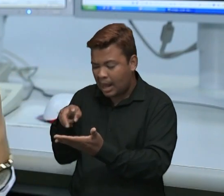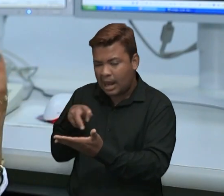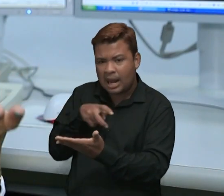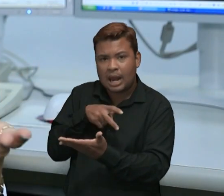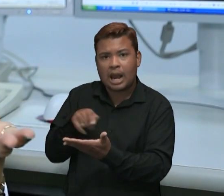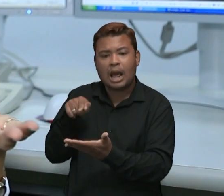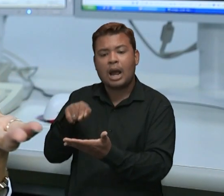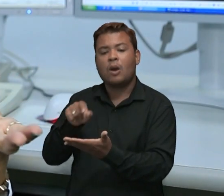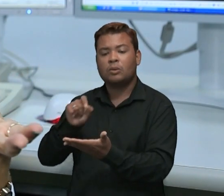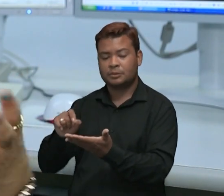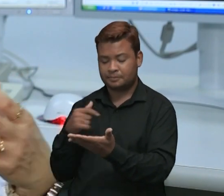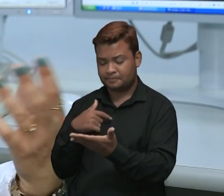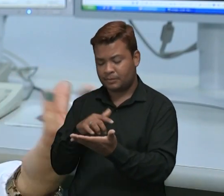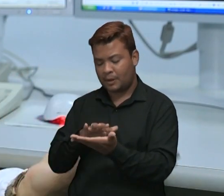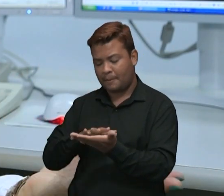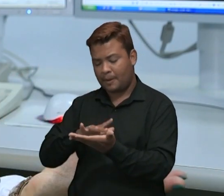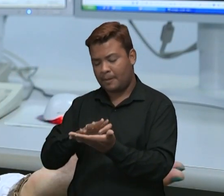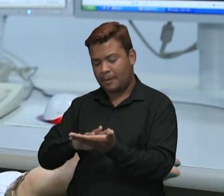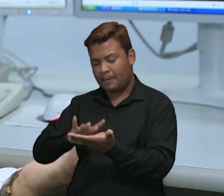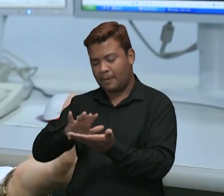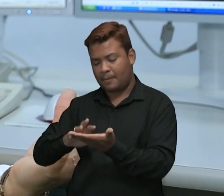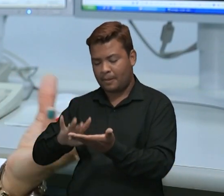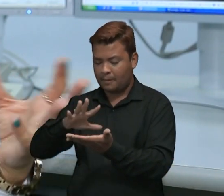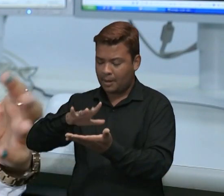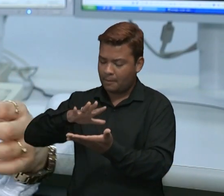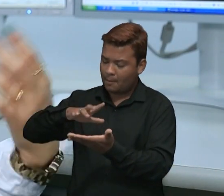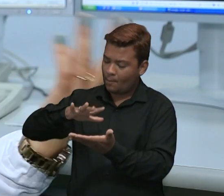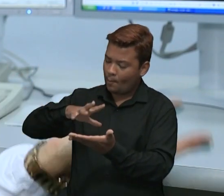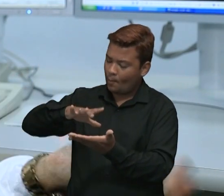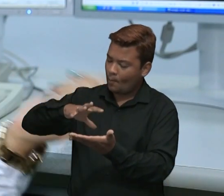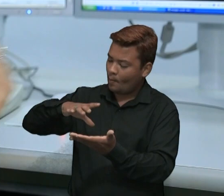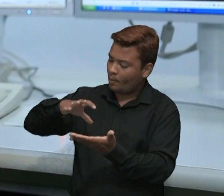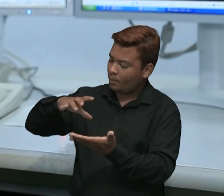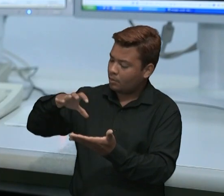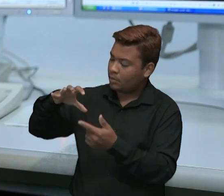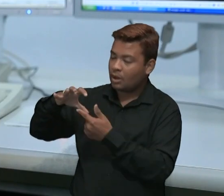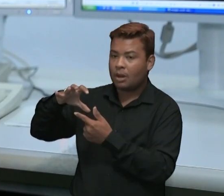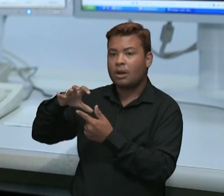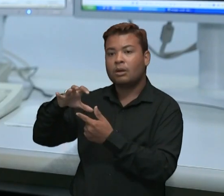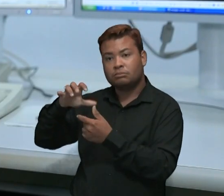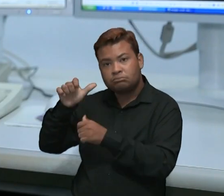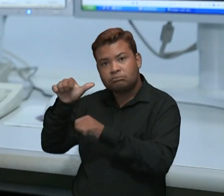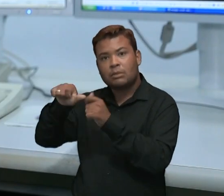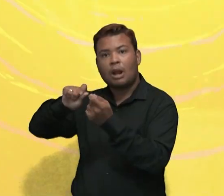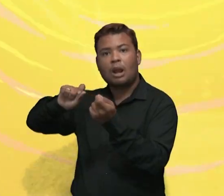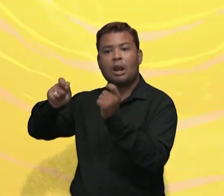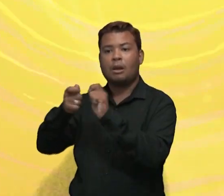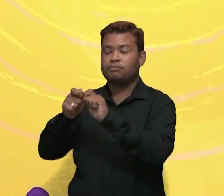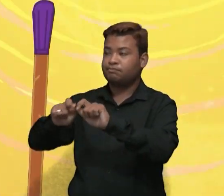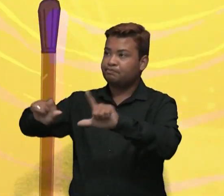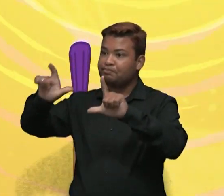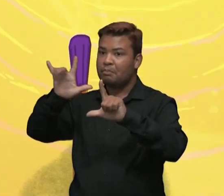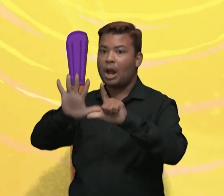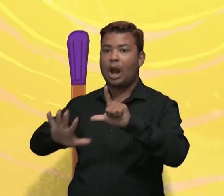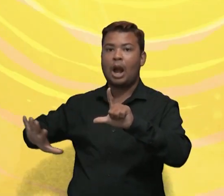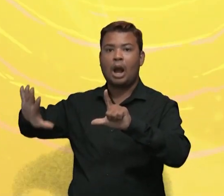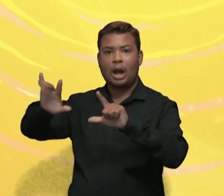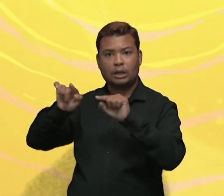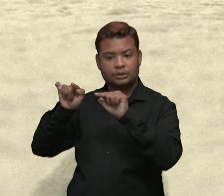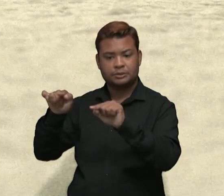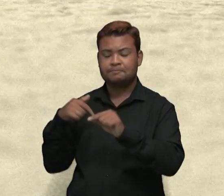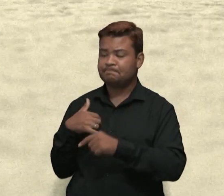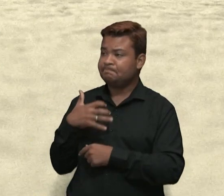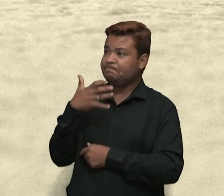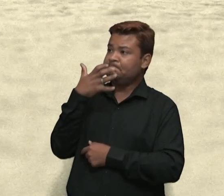esse sinal, né, que é coletado por vários detectores, ele transforma em imagem para a gente. E, de fato, foi uma